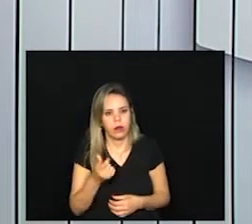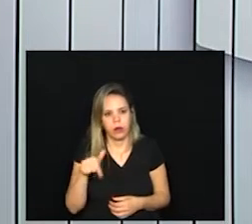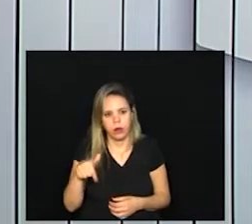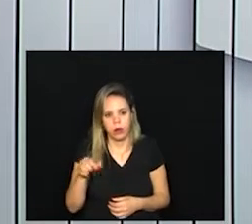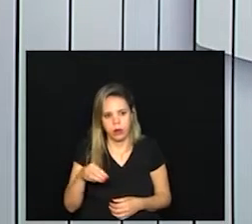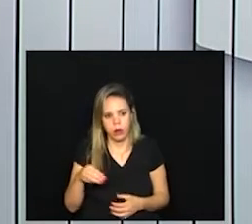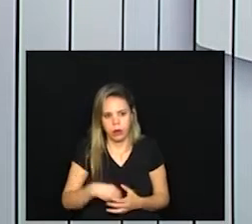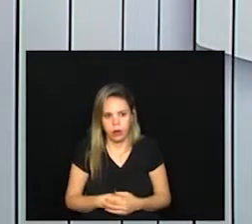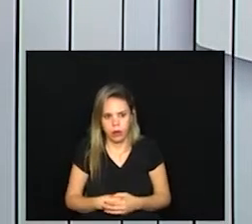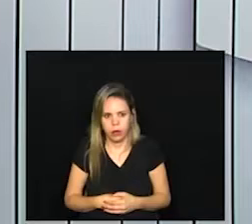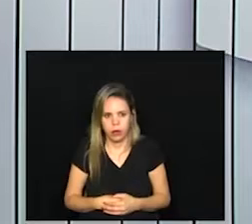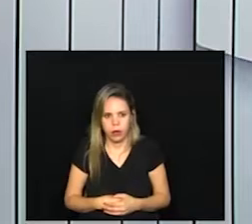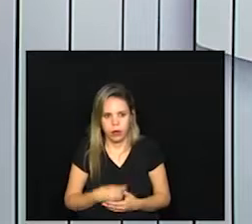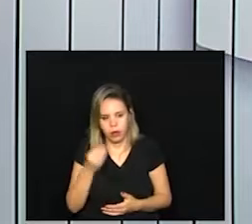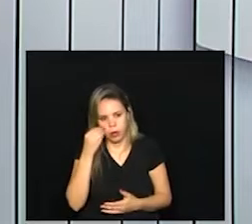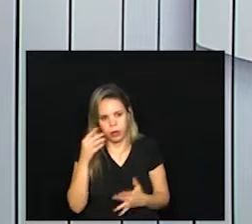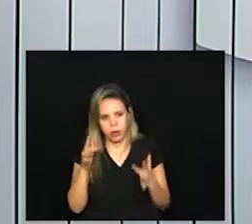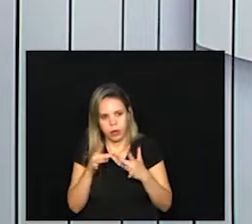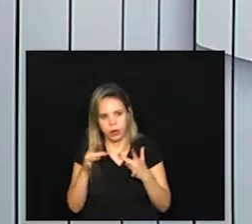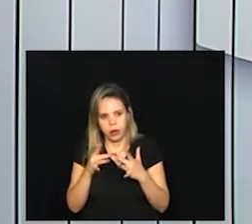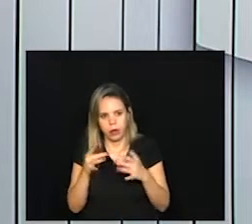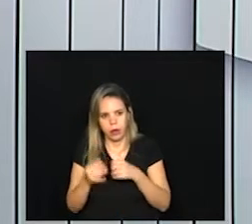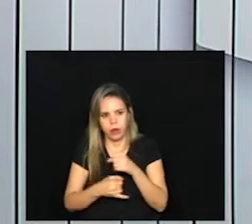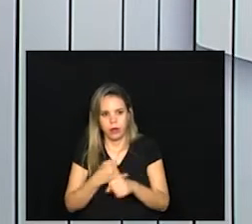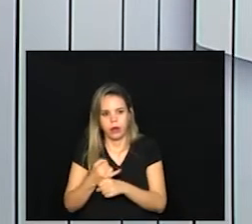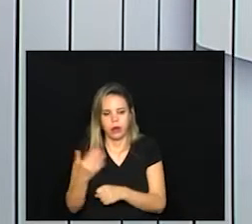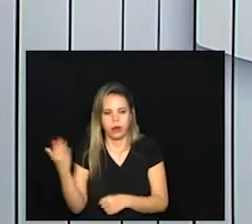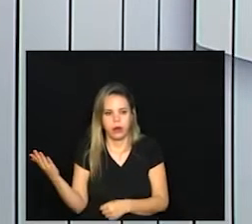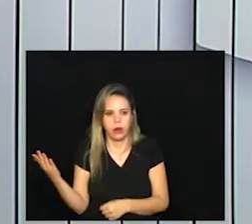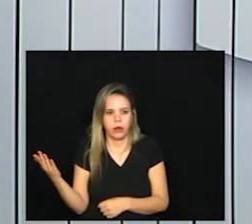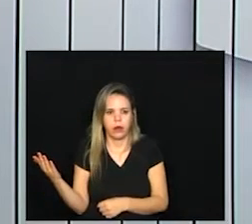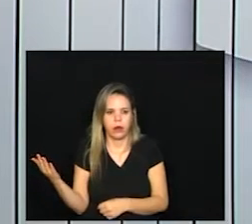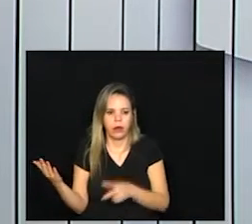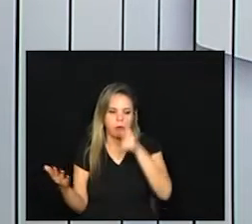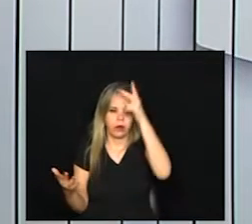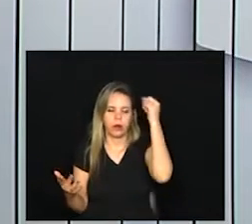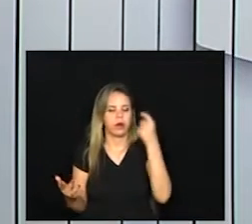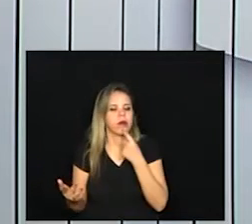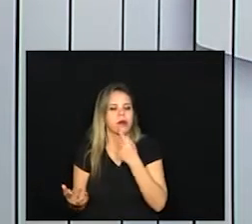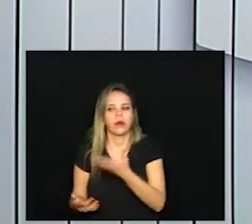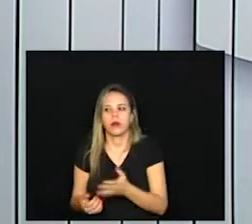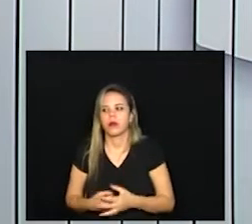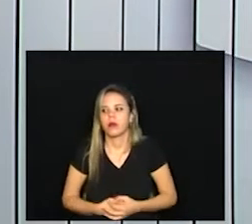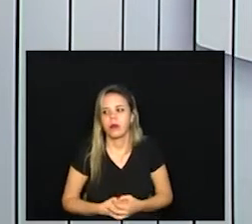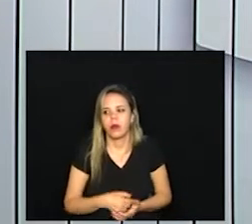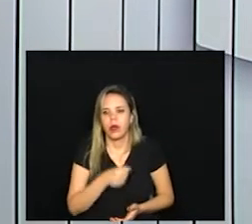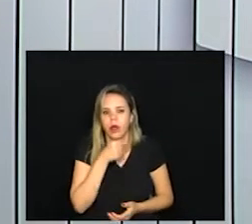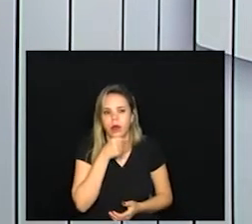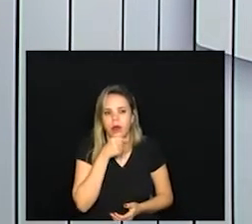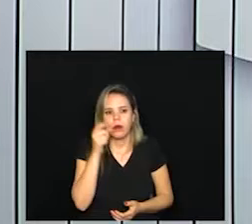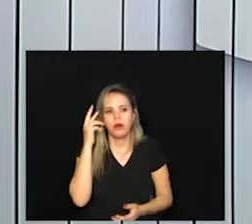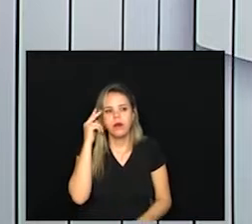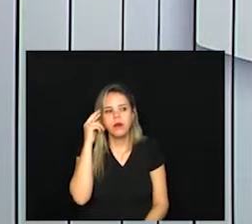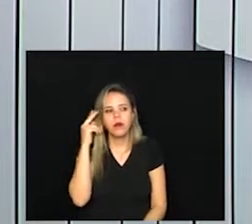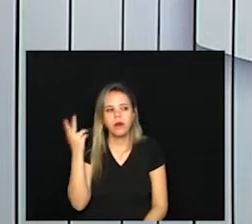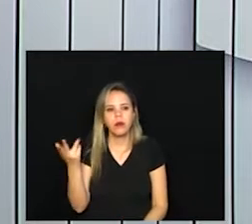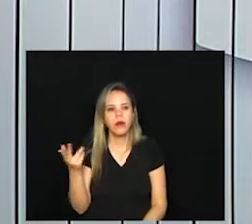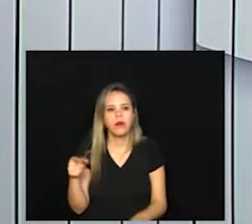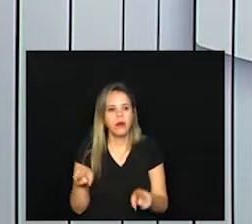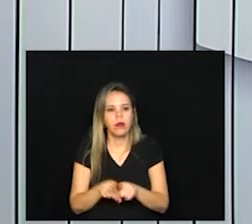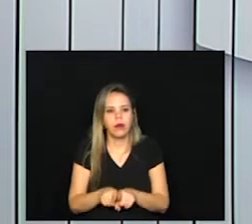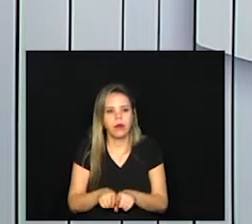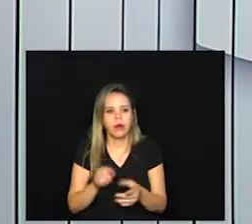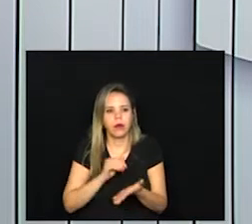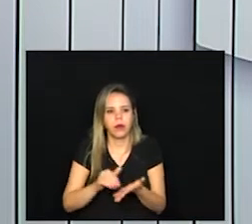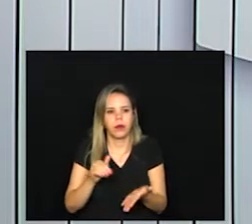17 minutos, vamos tentar, hein, restabelecer o nosso contato lá na Prefeitura de Campinas com o repórter André Aranha, também com